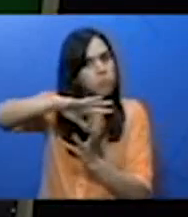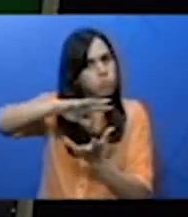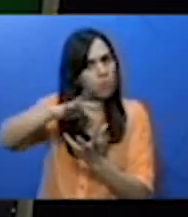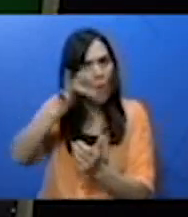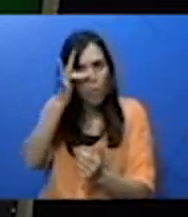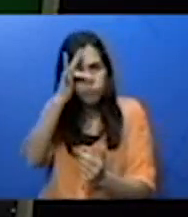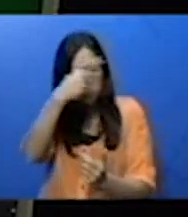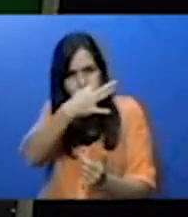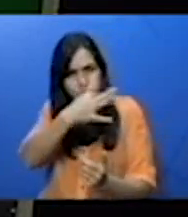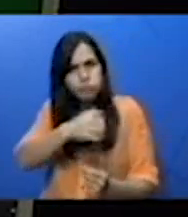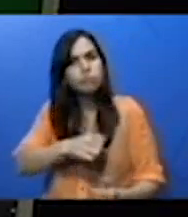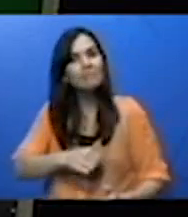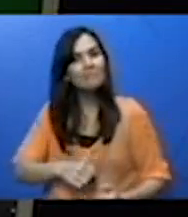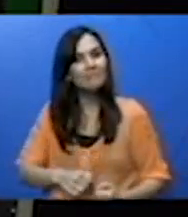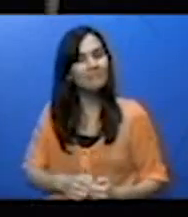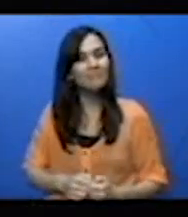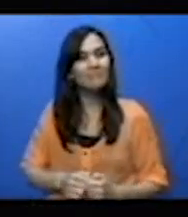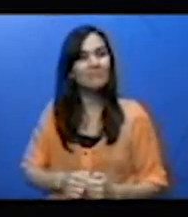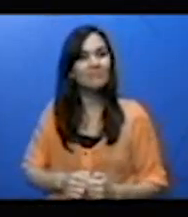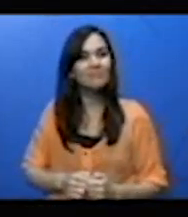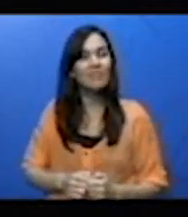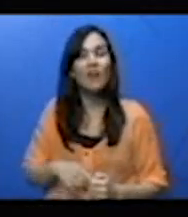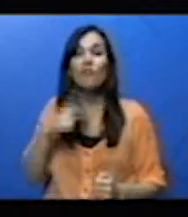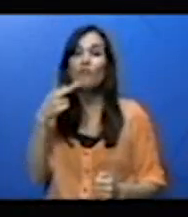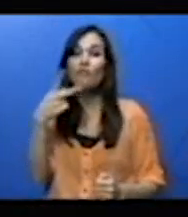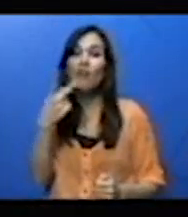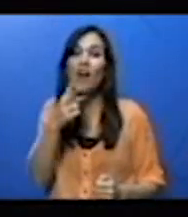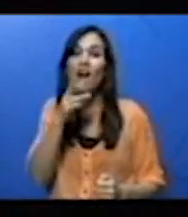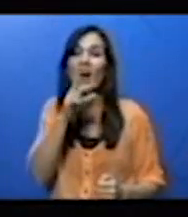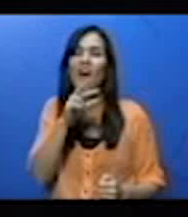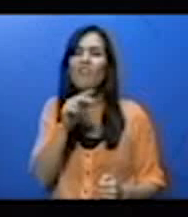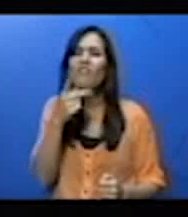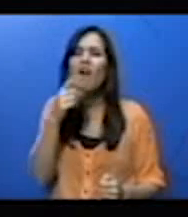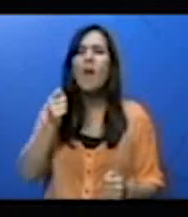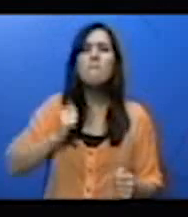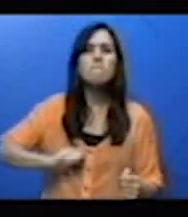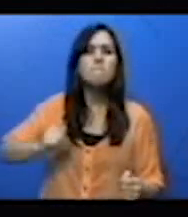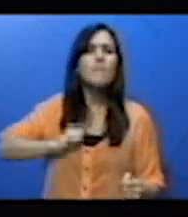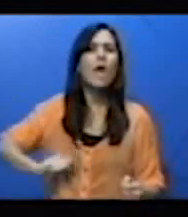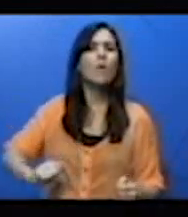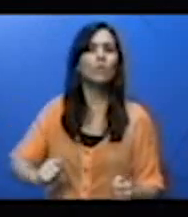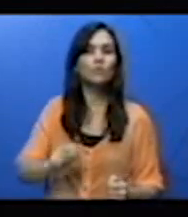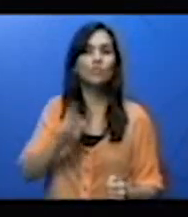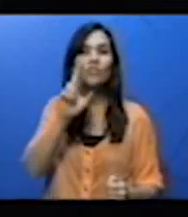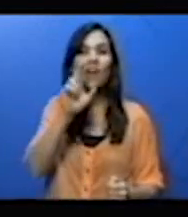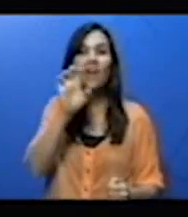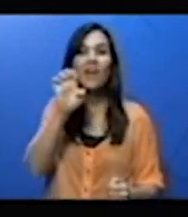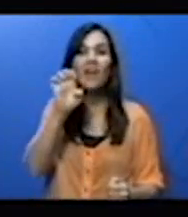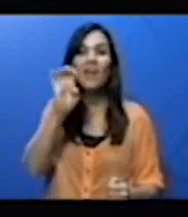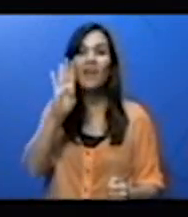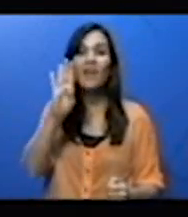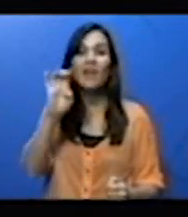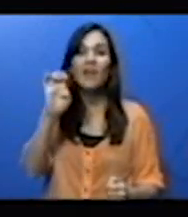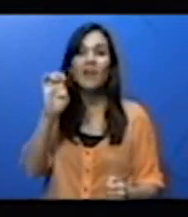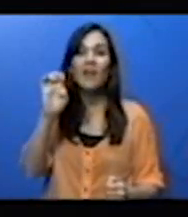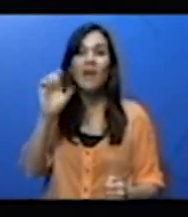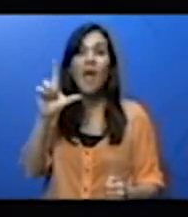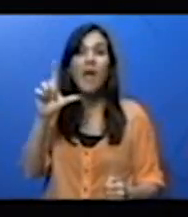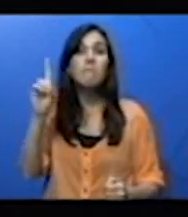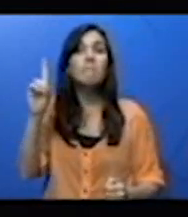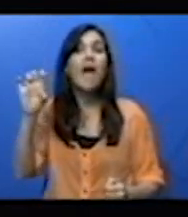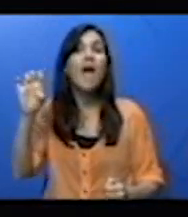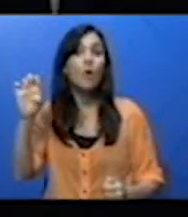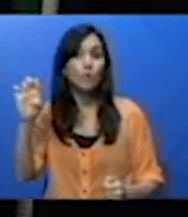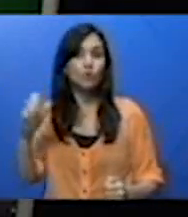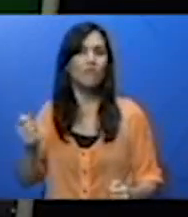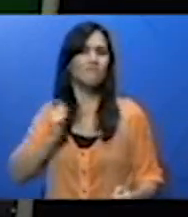né? Por isso que fala que ela é uma bola rebelde, né? Como diz o título, uma bola teimosa,